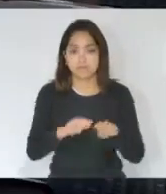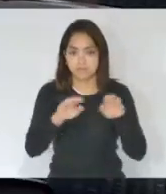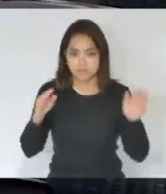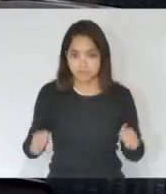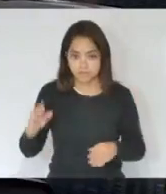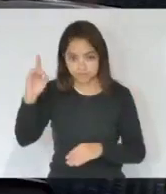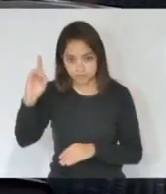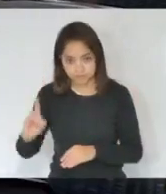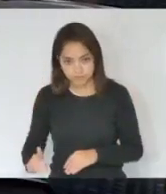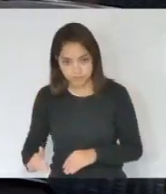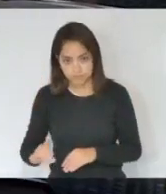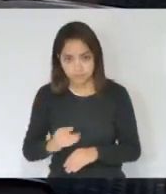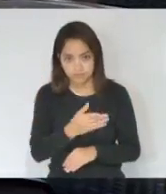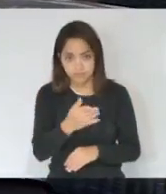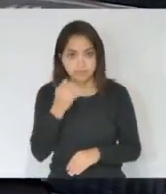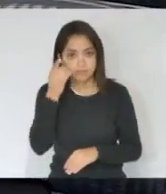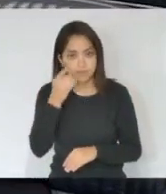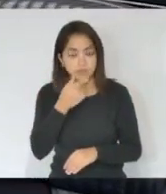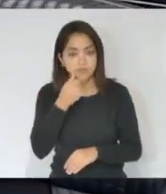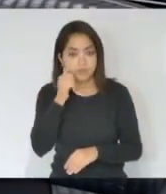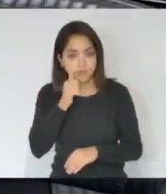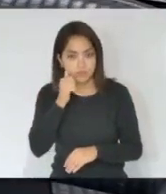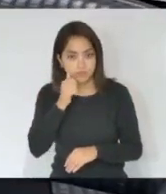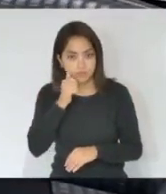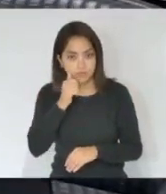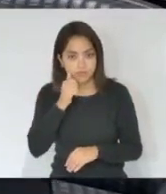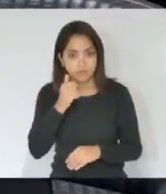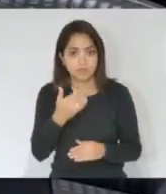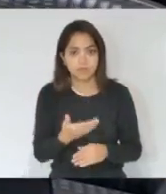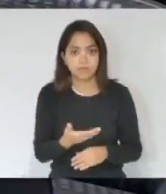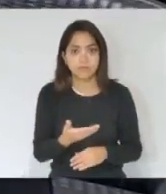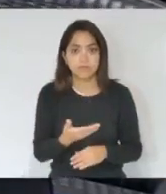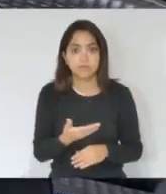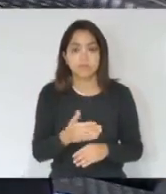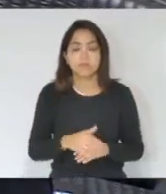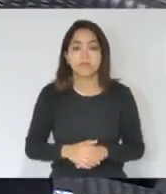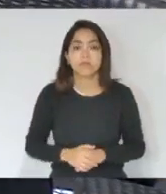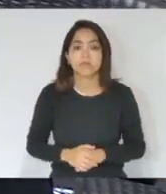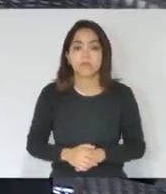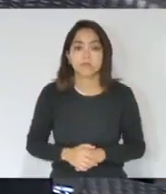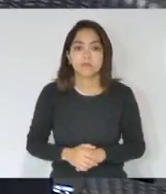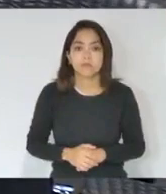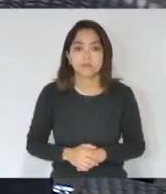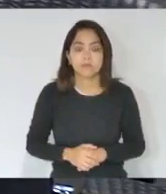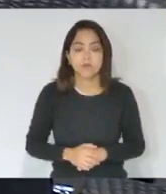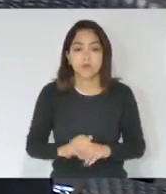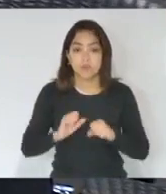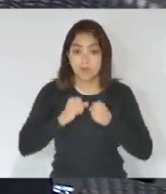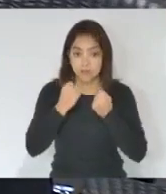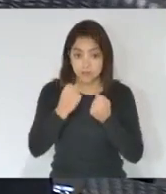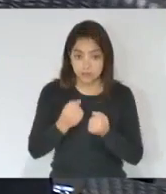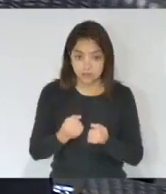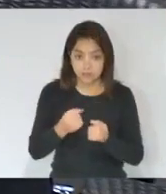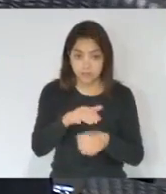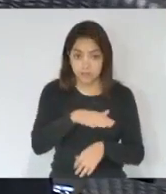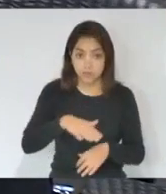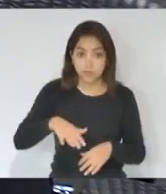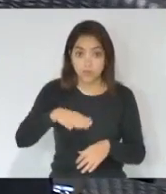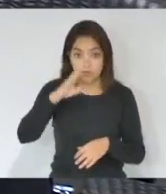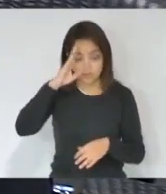diretora, deputadas, deputados. Presente moção legislativa para o ministro da Defesa e o comando-geral do